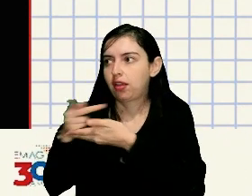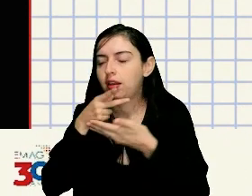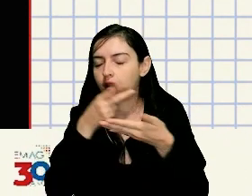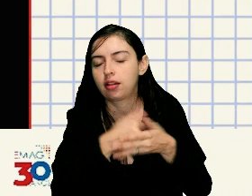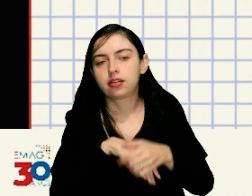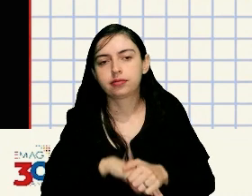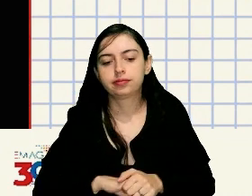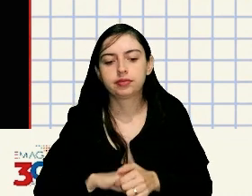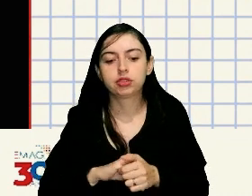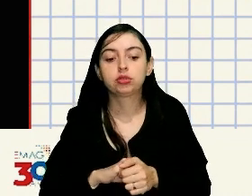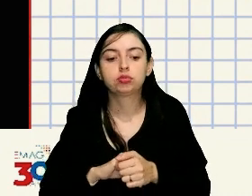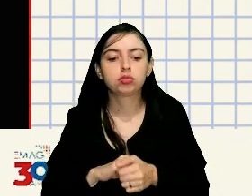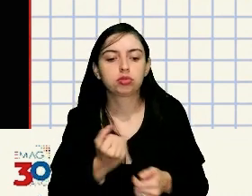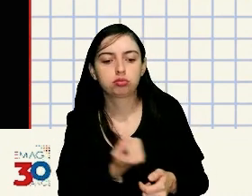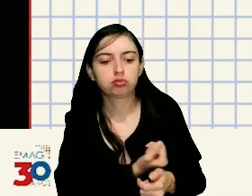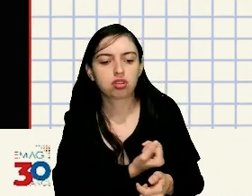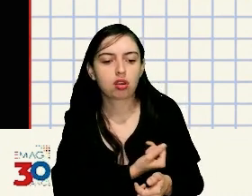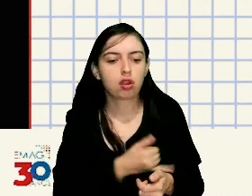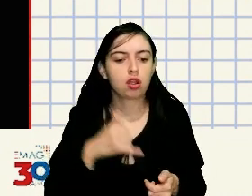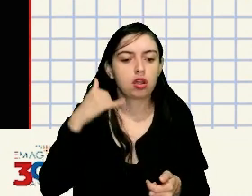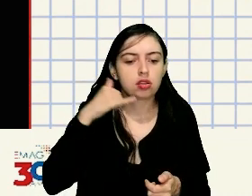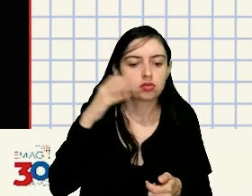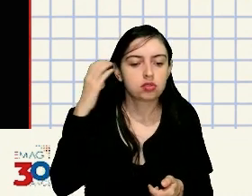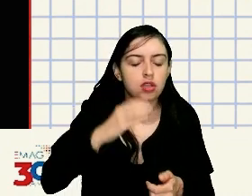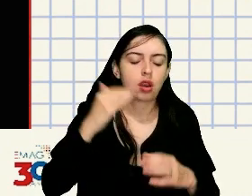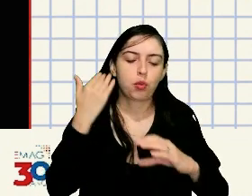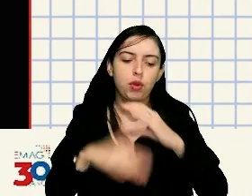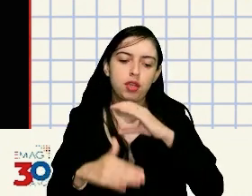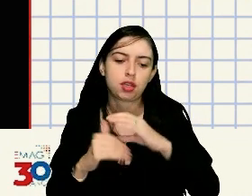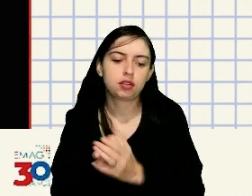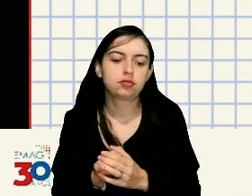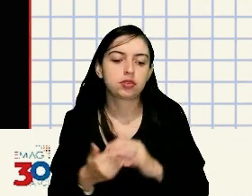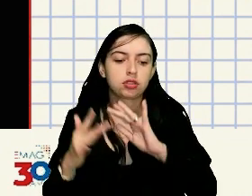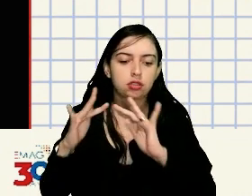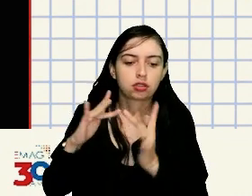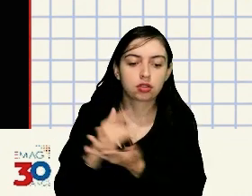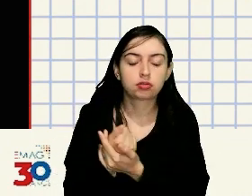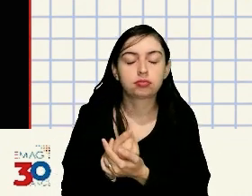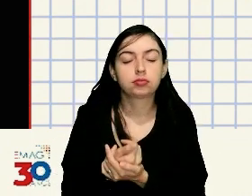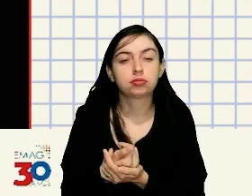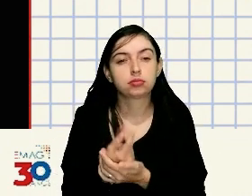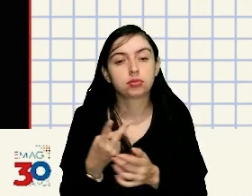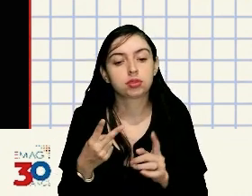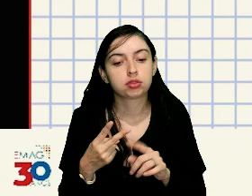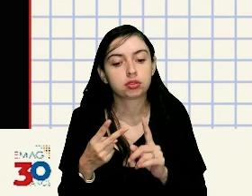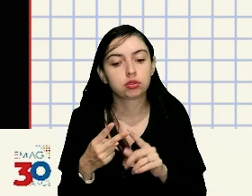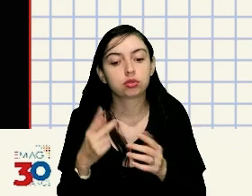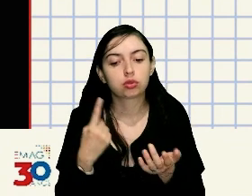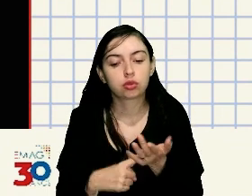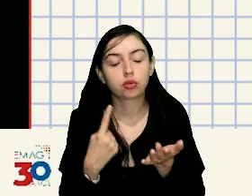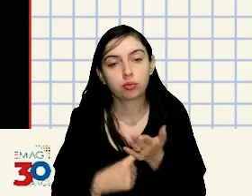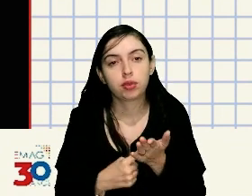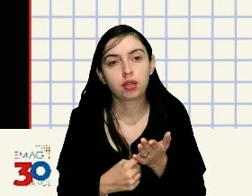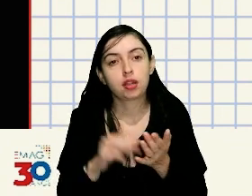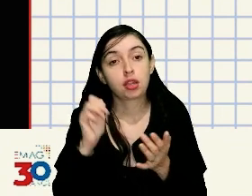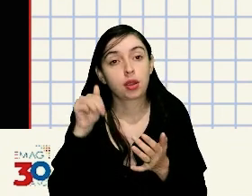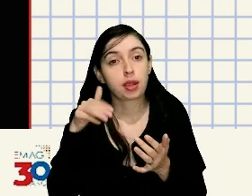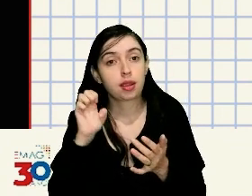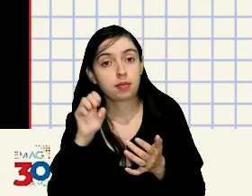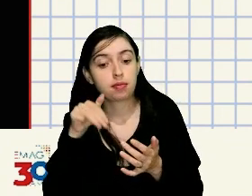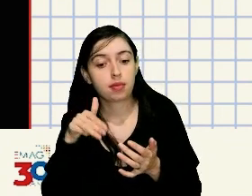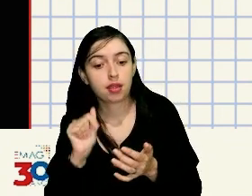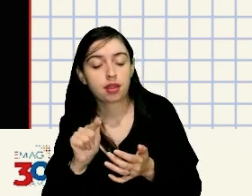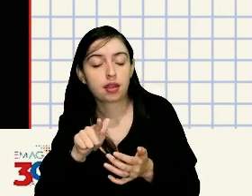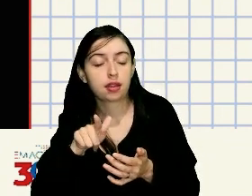meu e-mail, meu celular, minhas redes sociais. Ah, outra coisa, eu combinei com o pessoal da EMAG, todo o material que eu compartilhei aqui